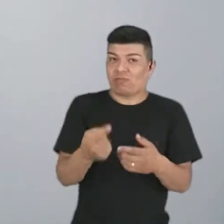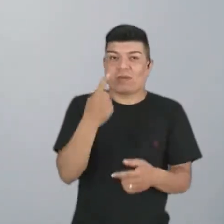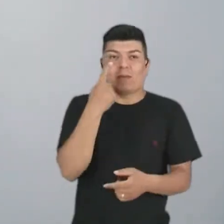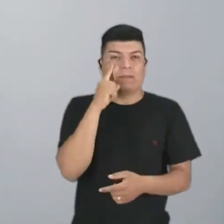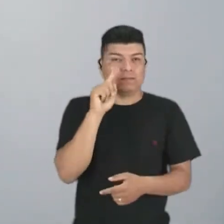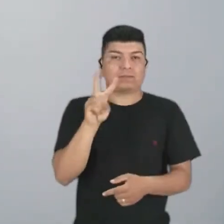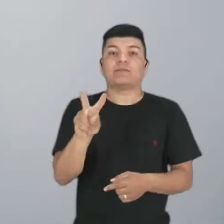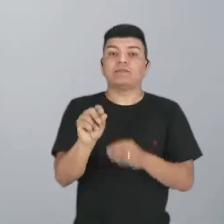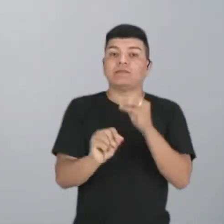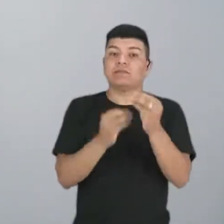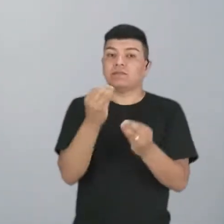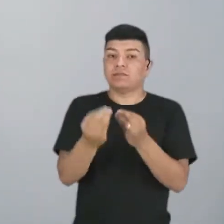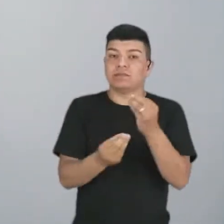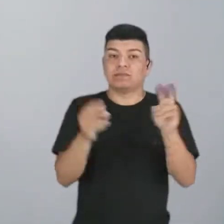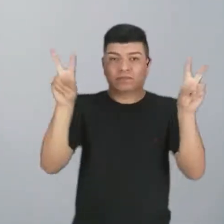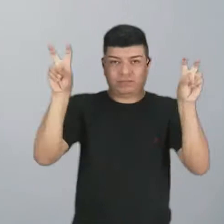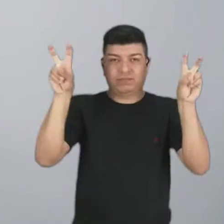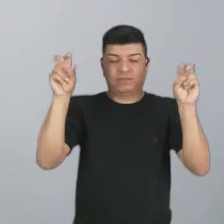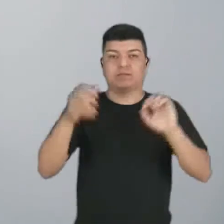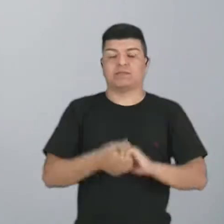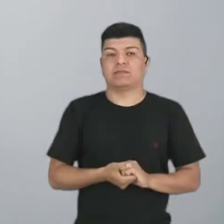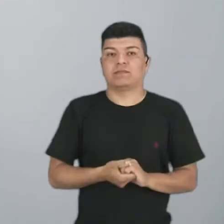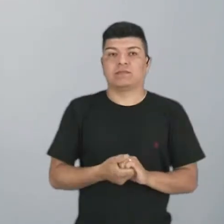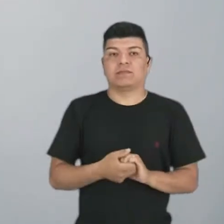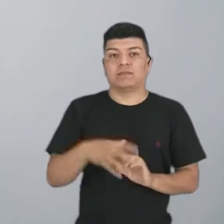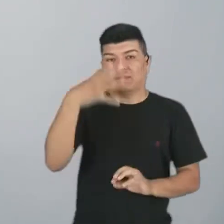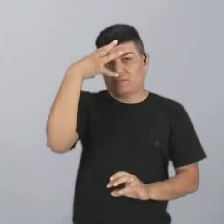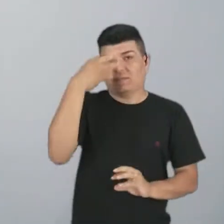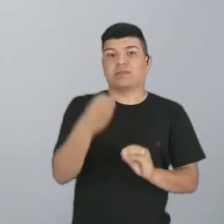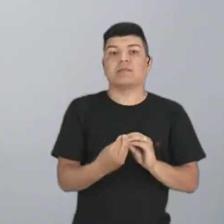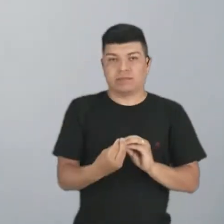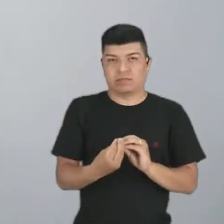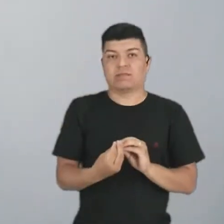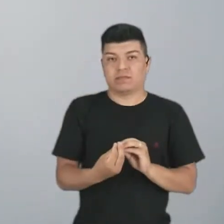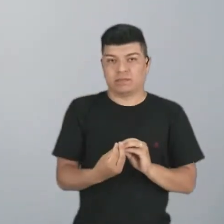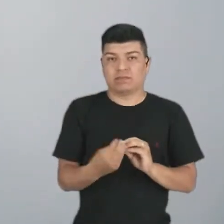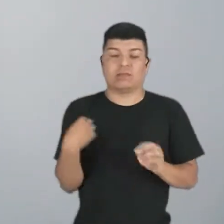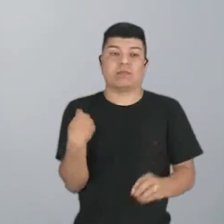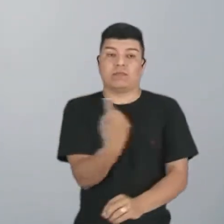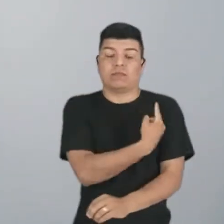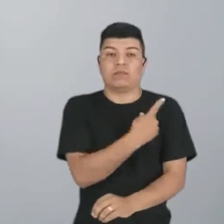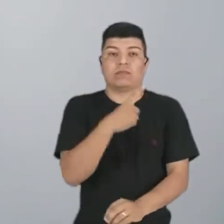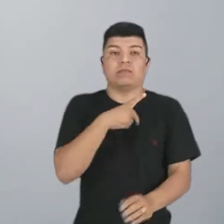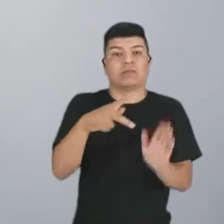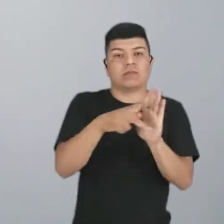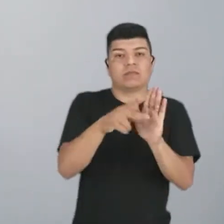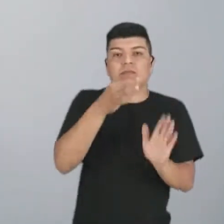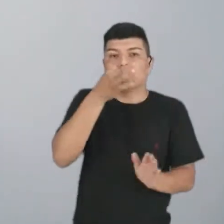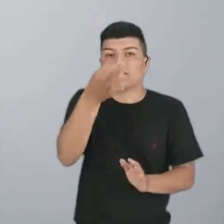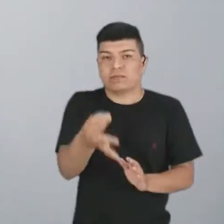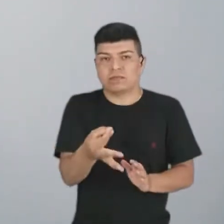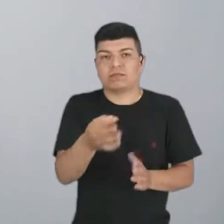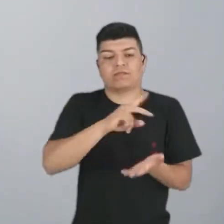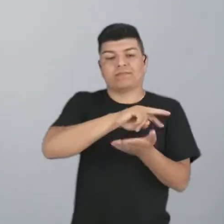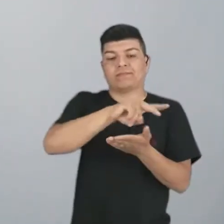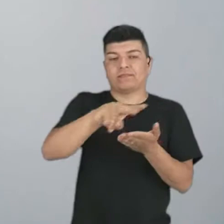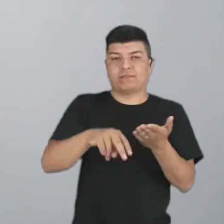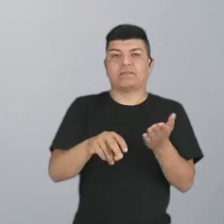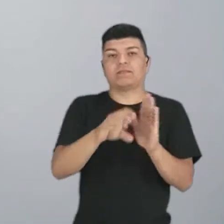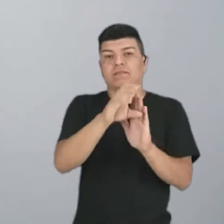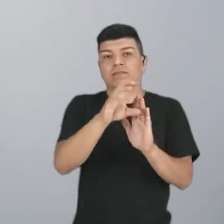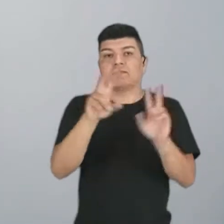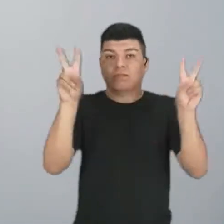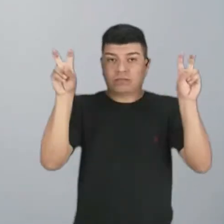de vista sobre um determinado tema. É assim que a gente define o que é opinião. Todos nós temos as nossas opiniões sobre diversos